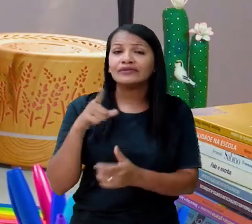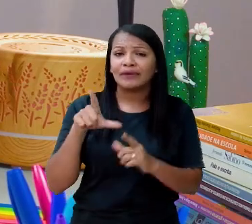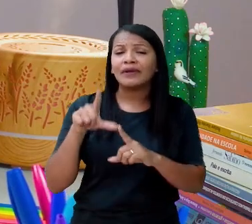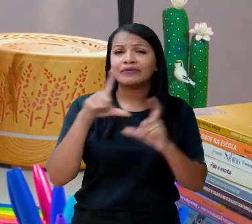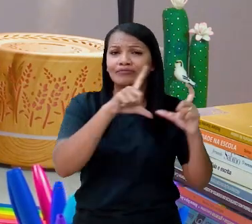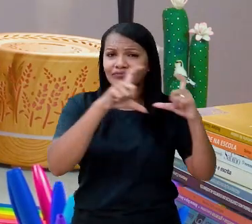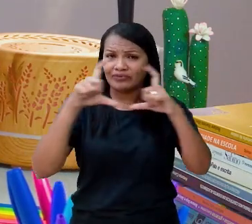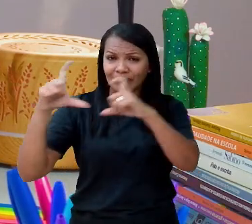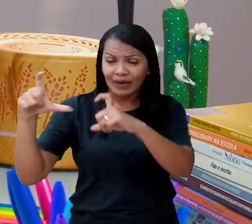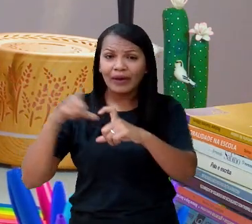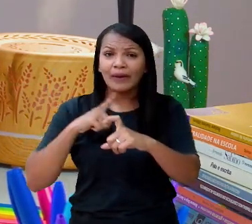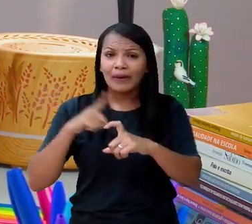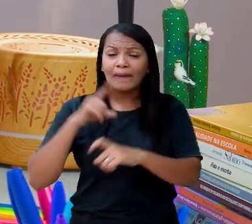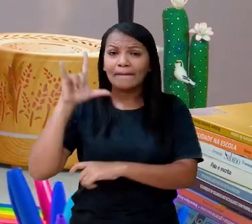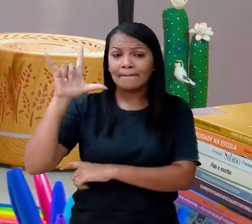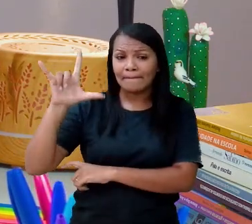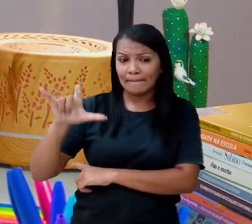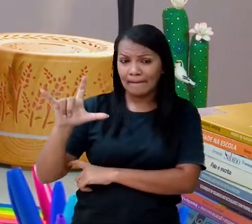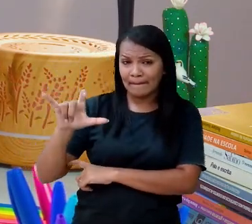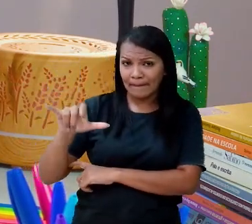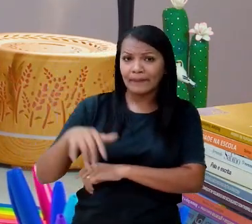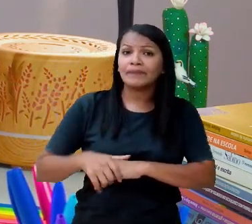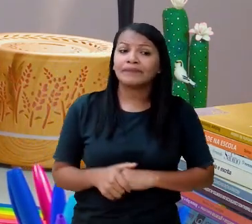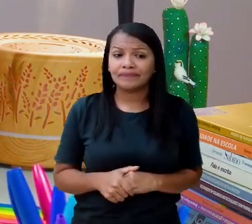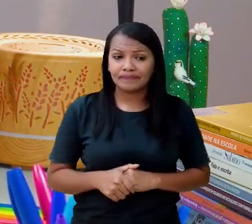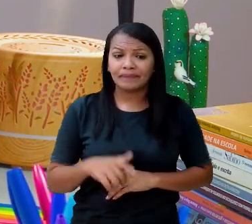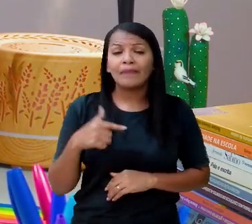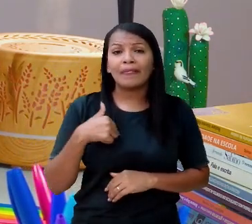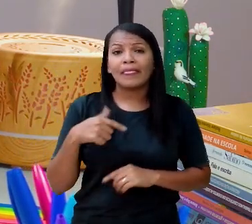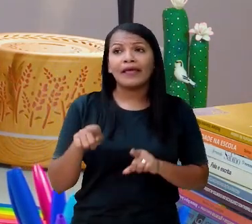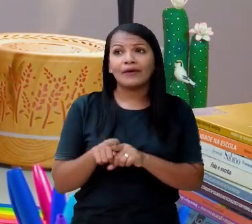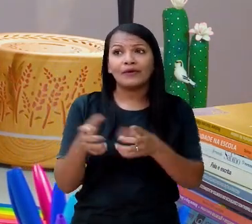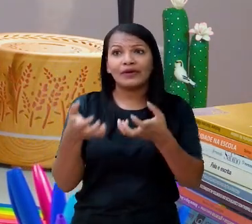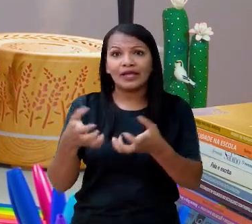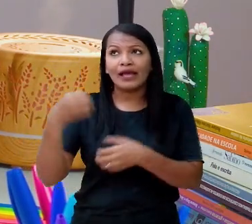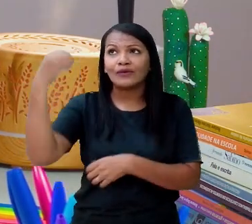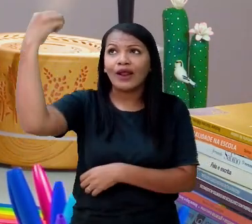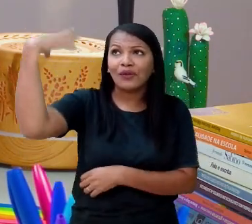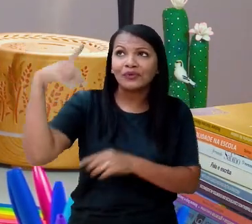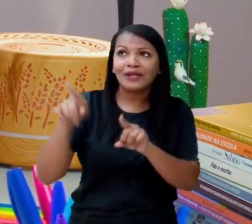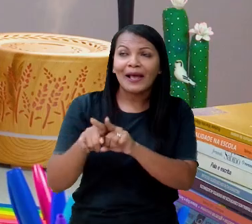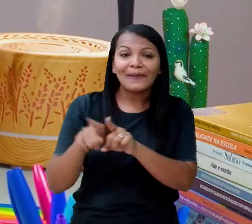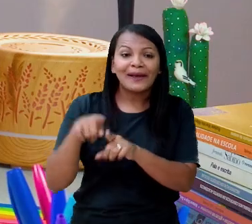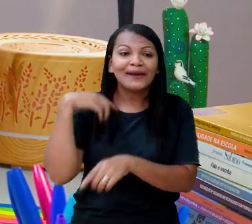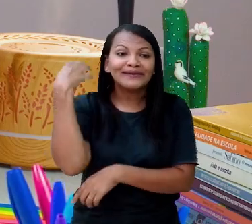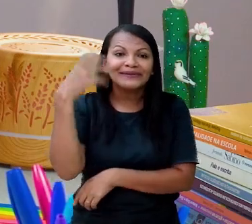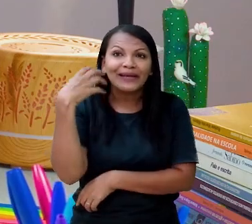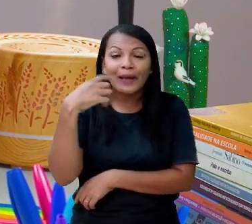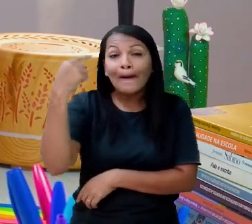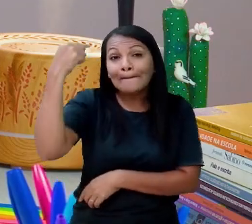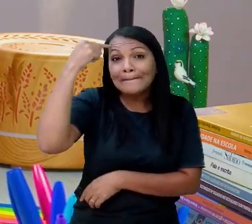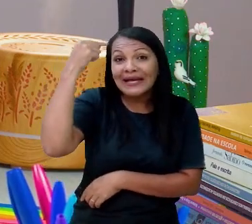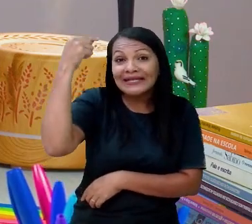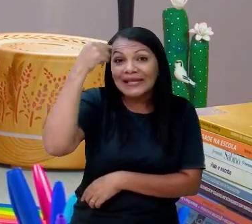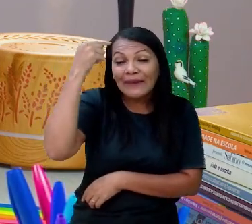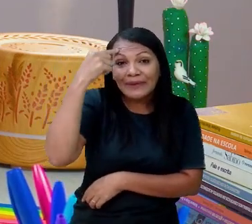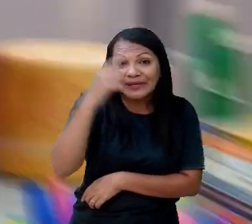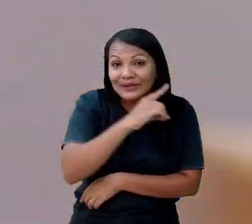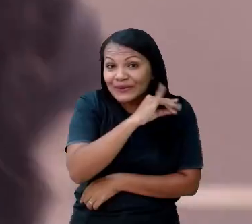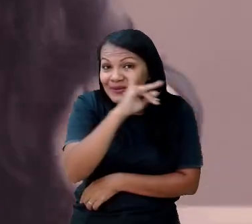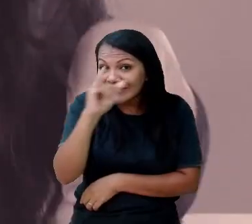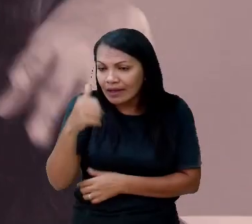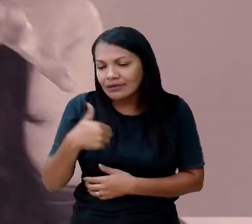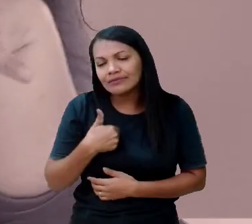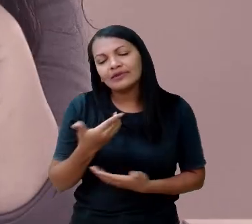Produção, joga aquela luz. Aquela trilha sonora que lá vem o pensamento do dia de Maravi e